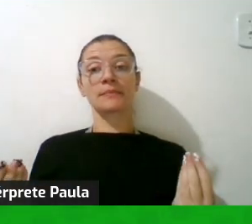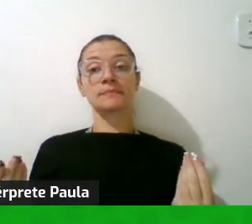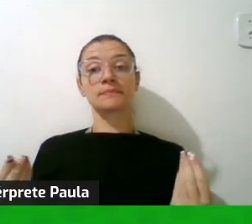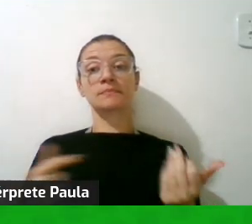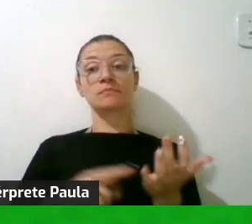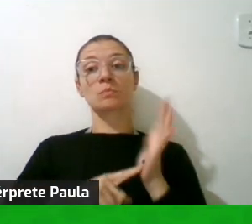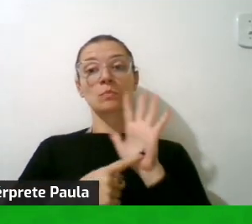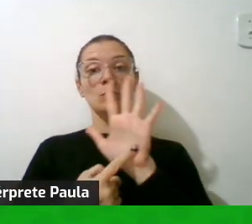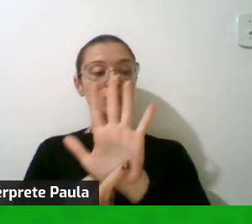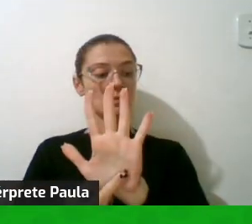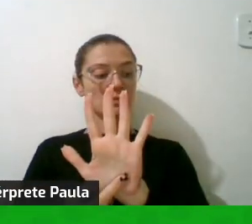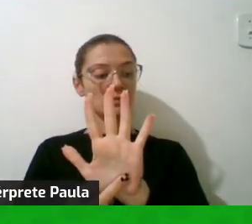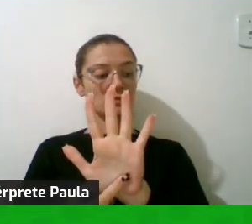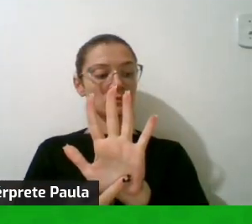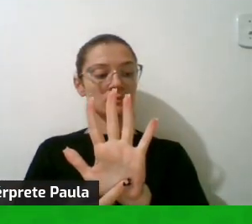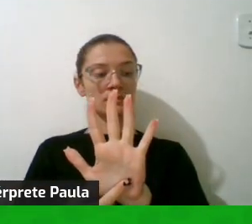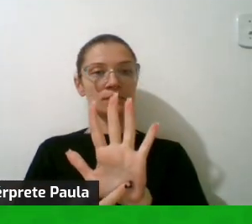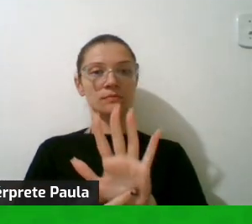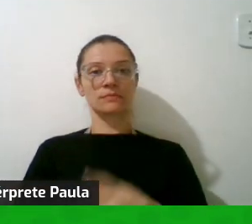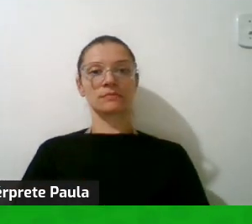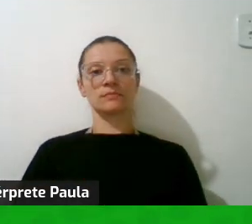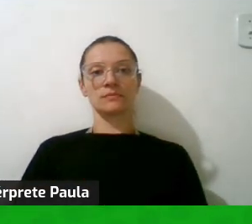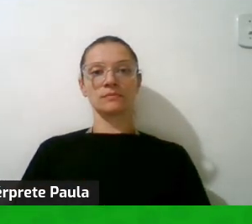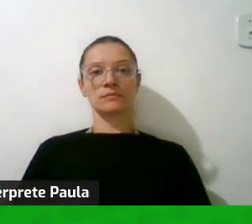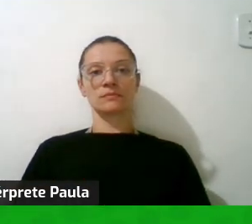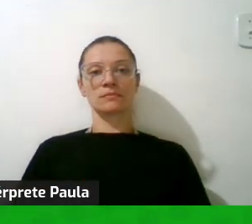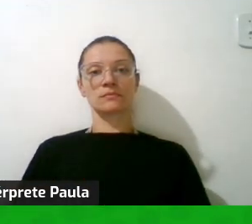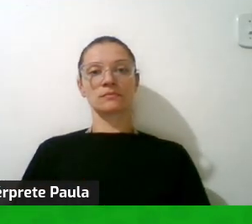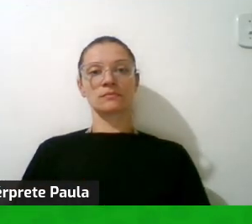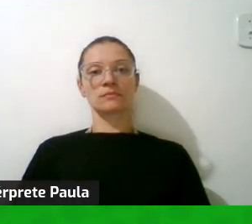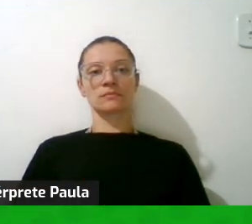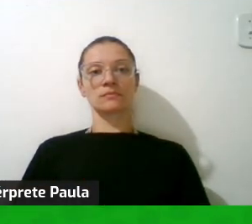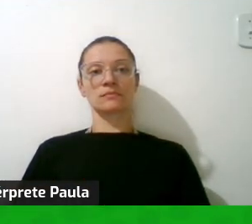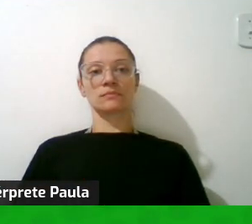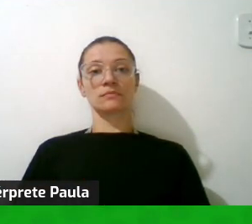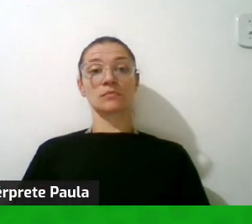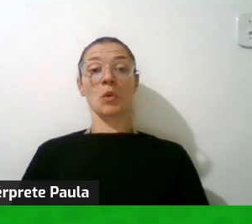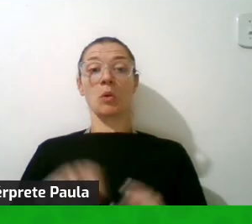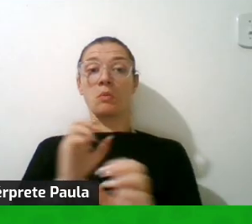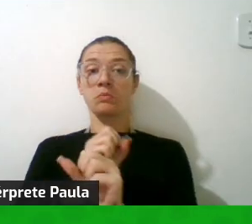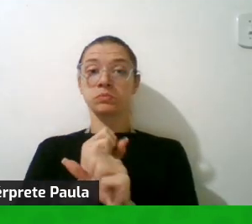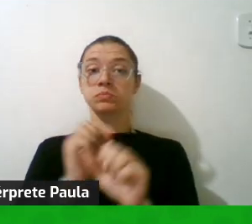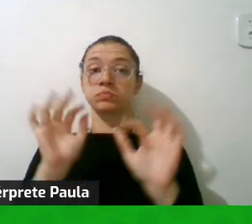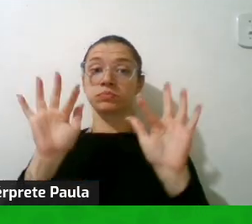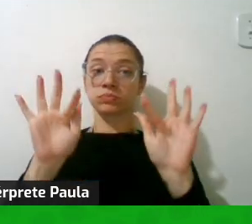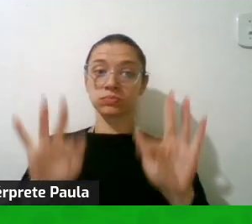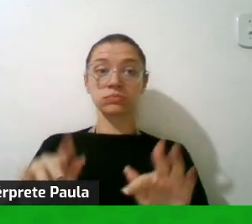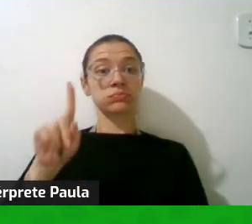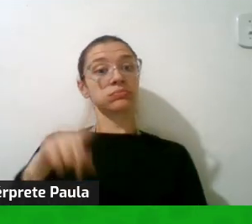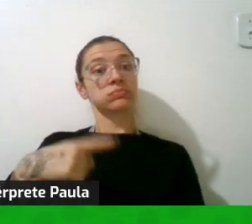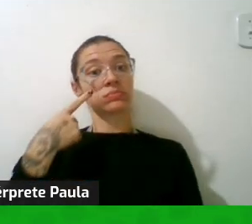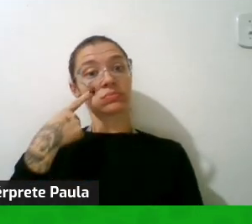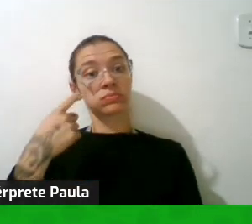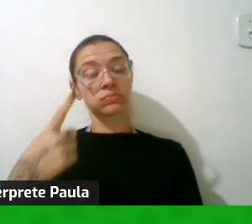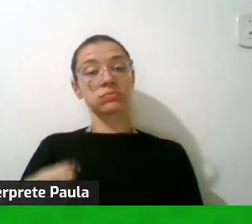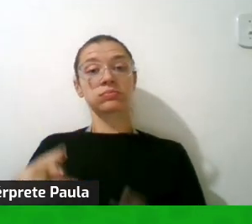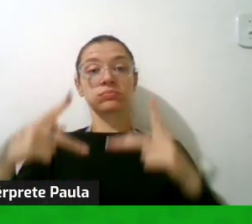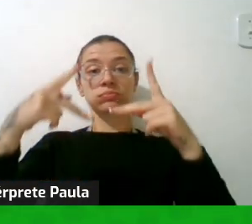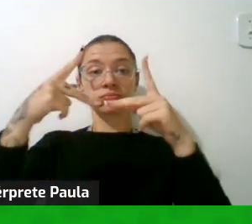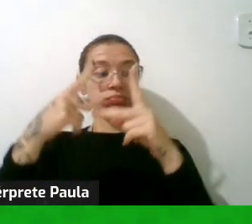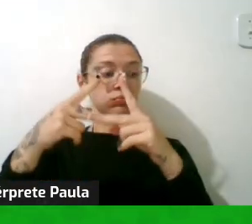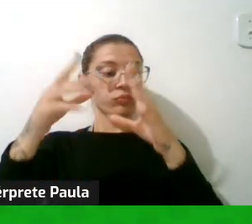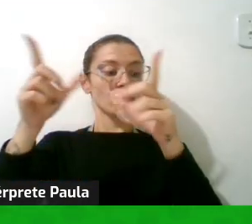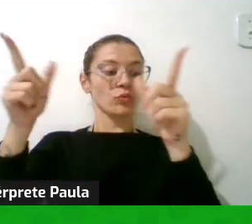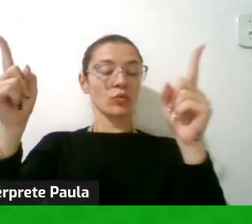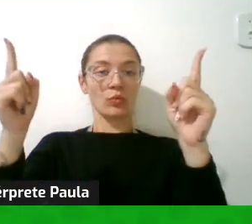apresentar ali para você. Então, cascata, montando, né, até um montante, também interessante. O funil, combinações.